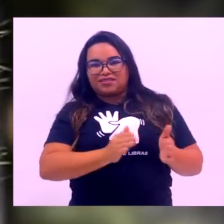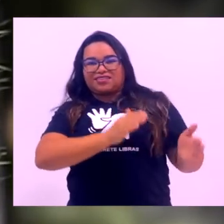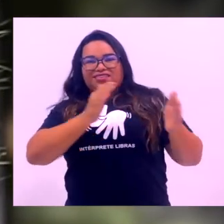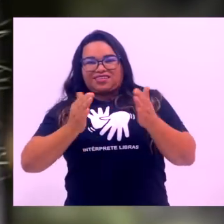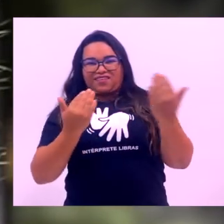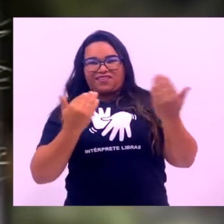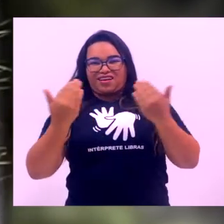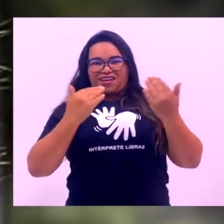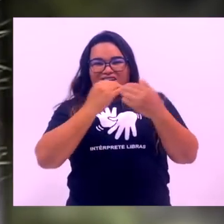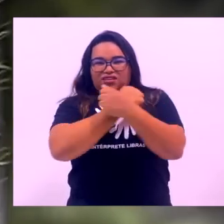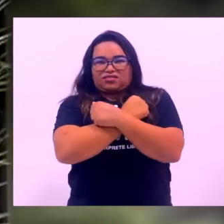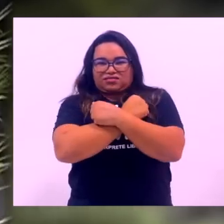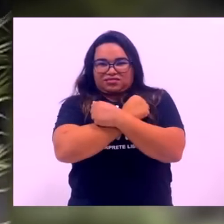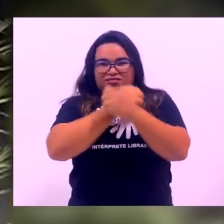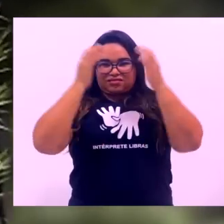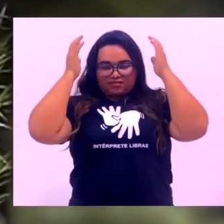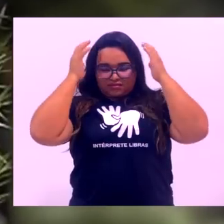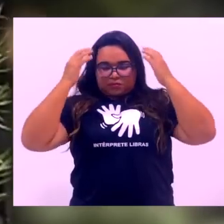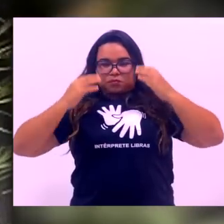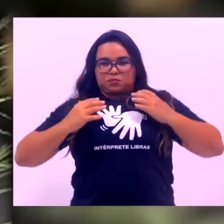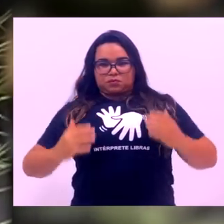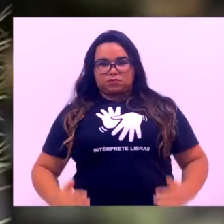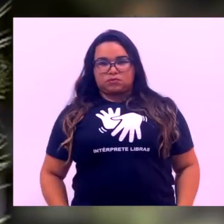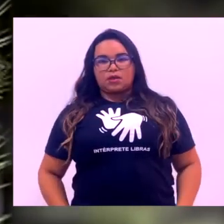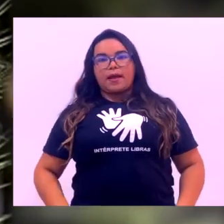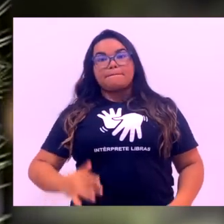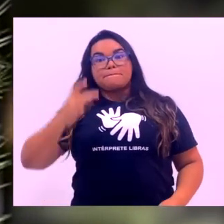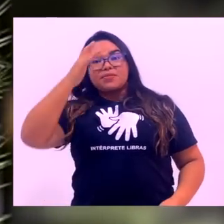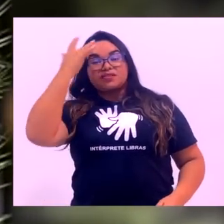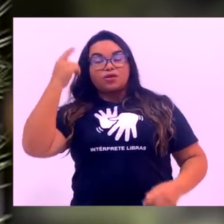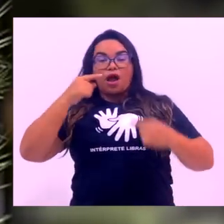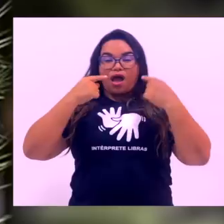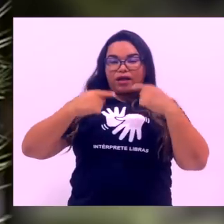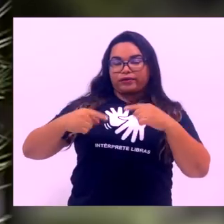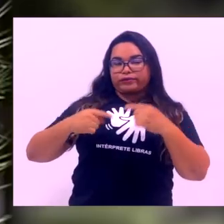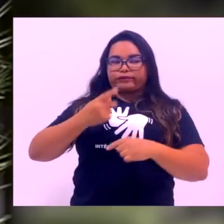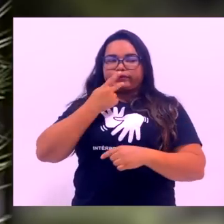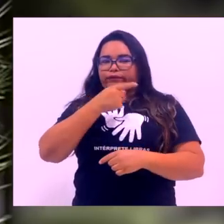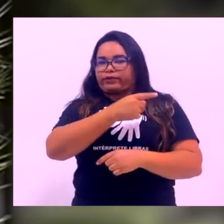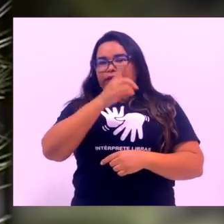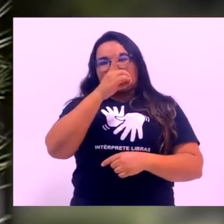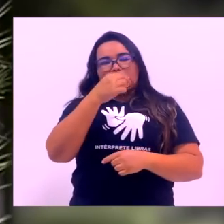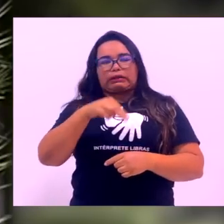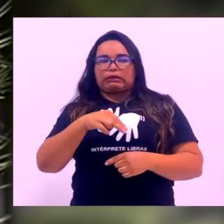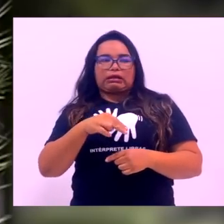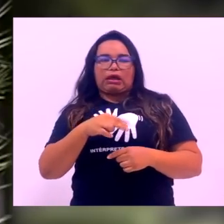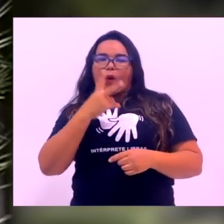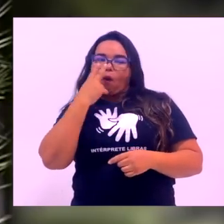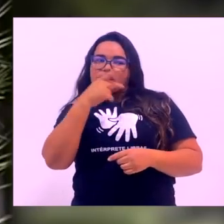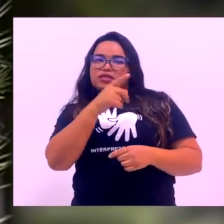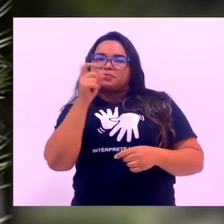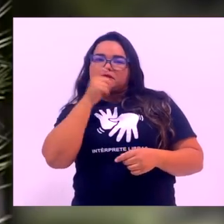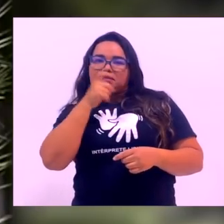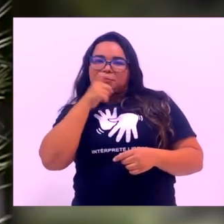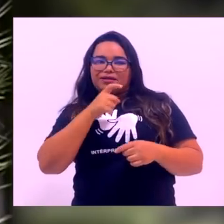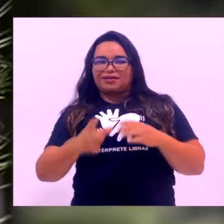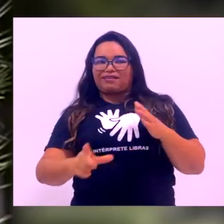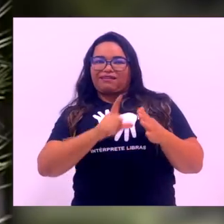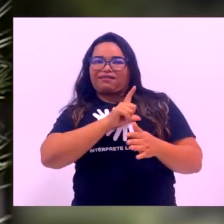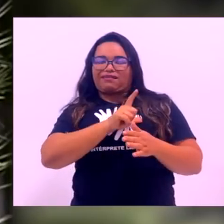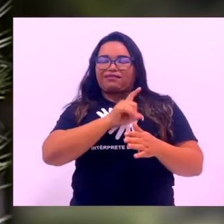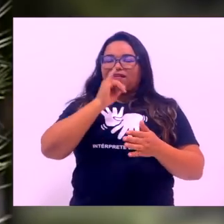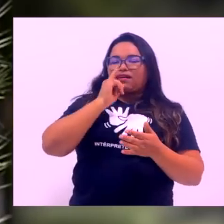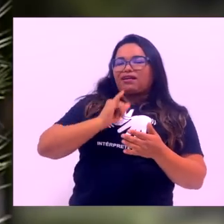apareceu e disse: mas certamente Daniel deve ter vivido depois dos eventos. A Bíblia, sem dúvida, está errada.